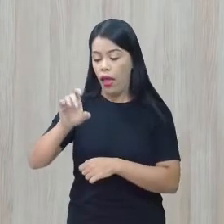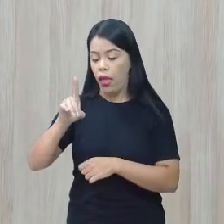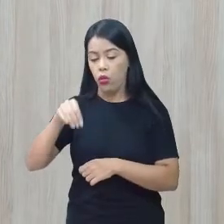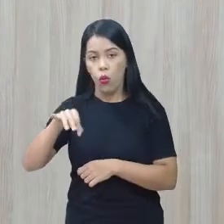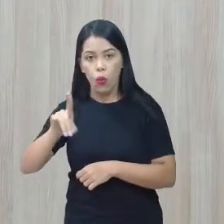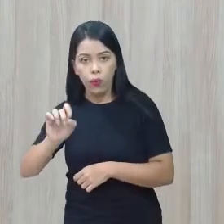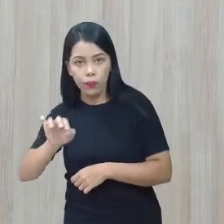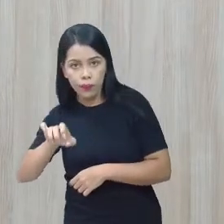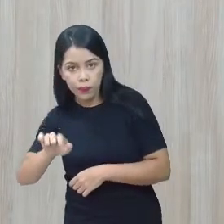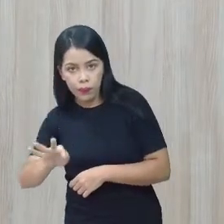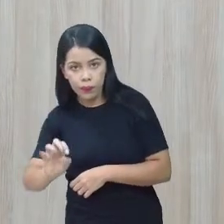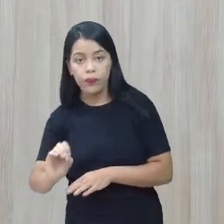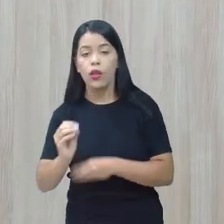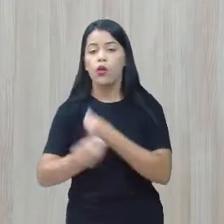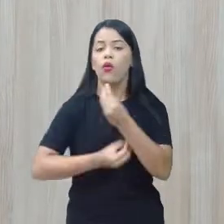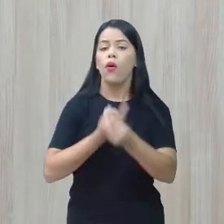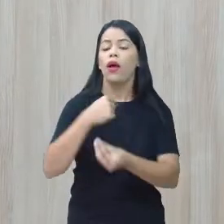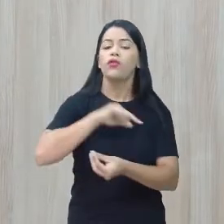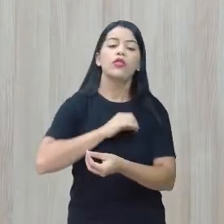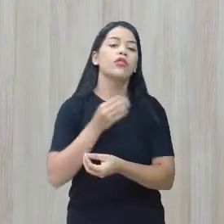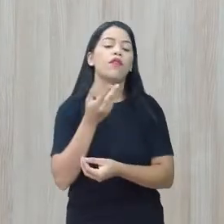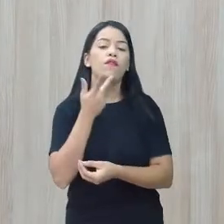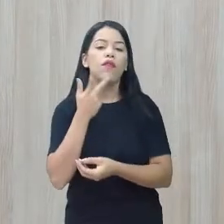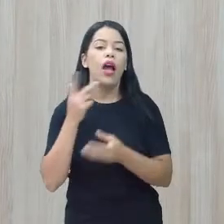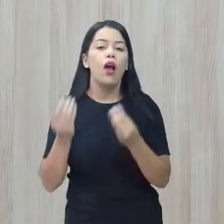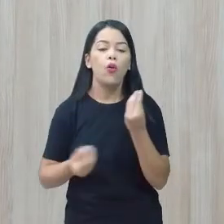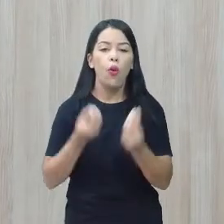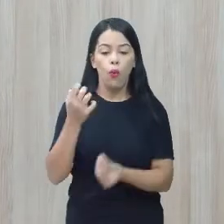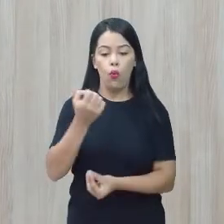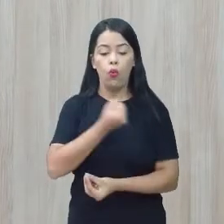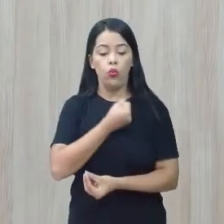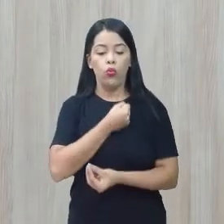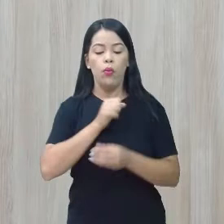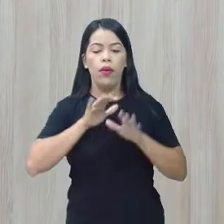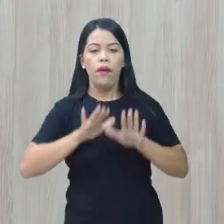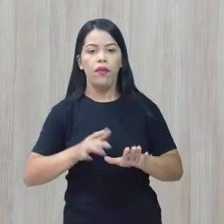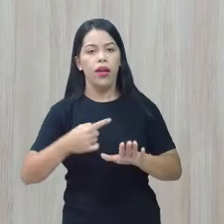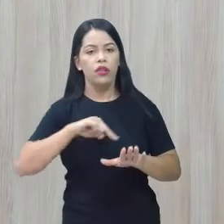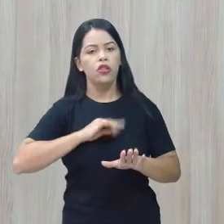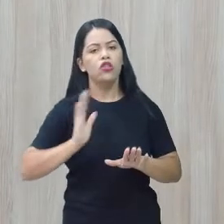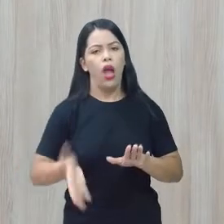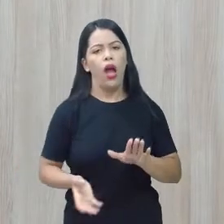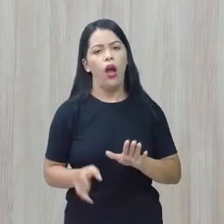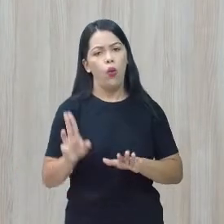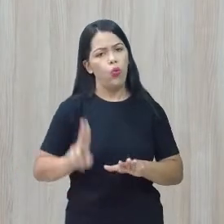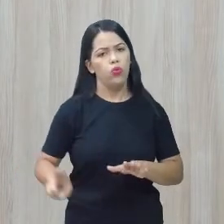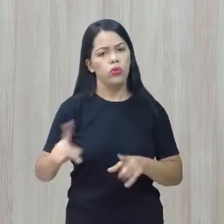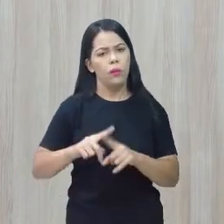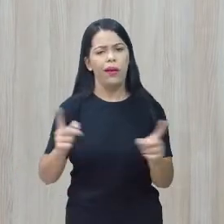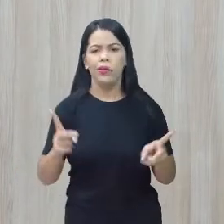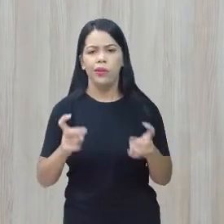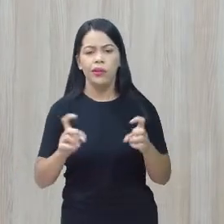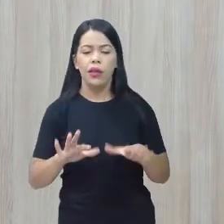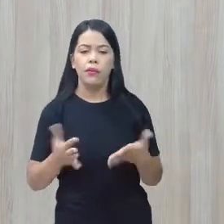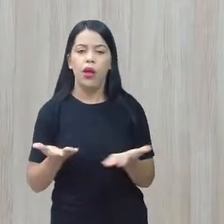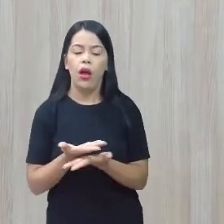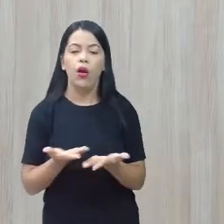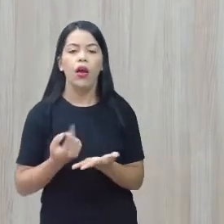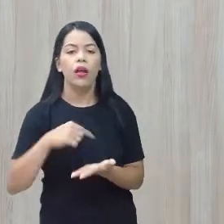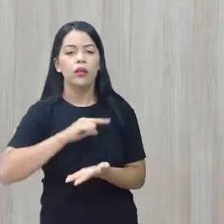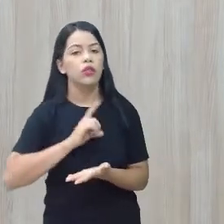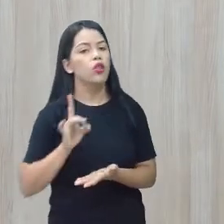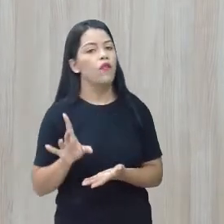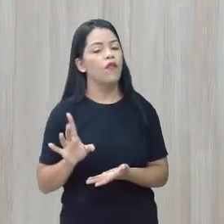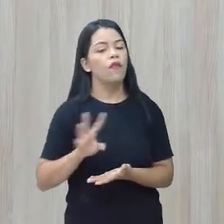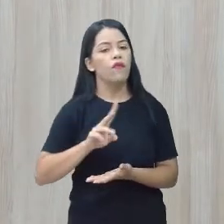fala a maneira como o número vai ficar depois desse arredondamento, a gente já está usando a regrinha sem nem perceber. Aqui a gente só vai formalizar de